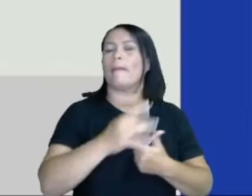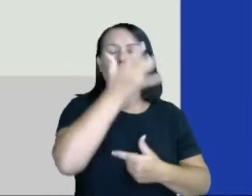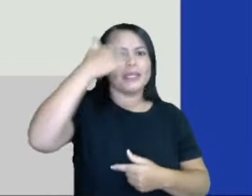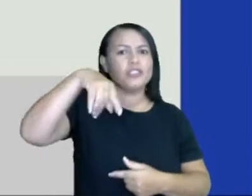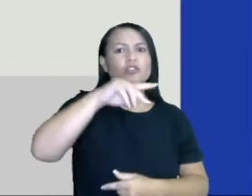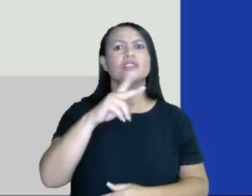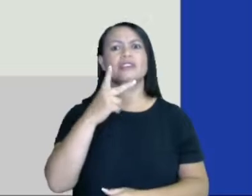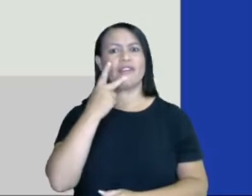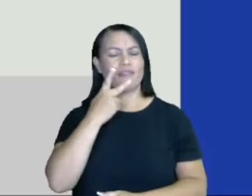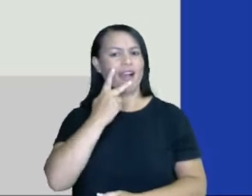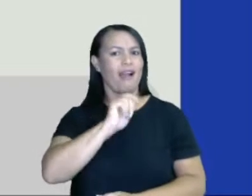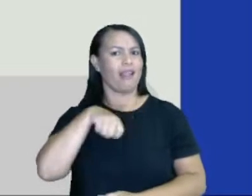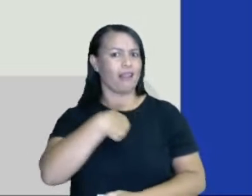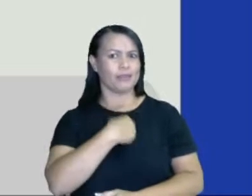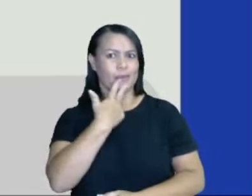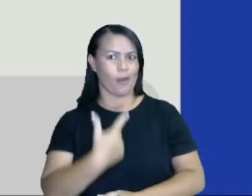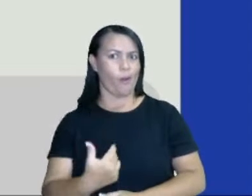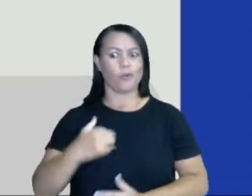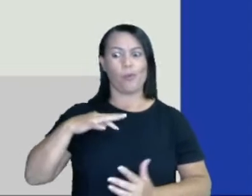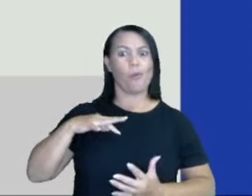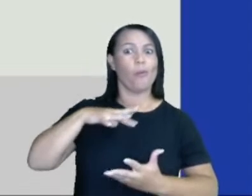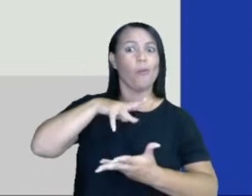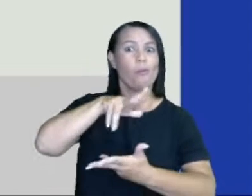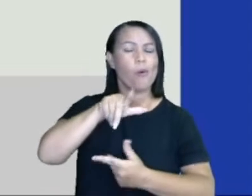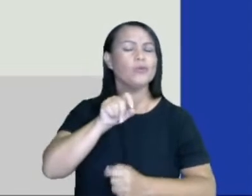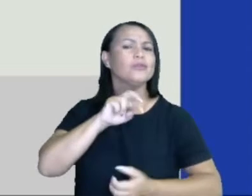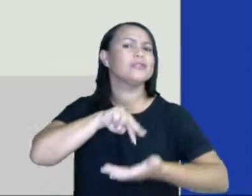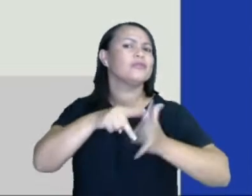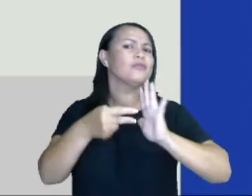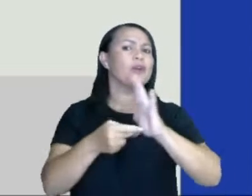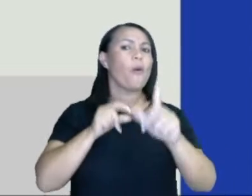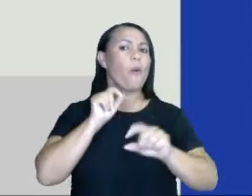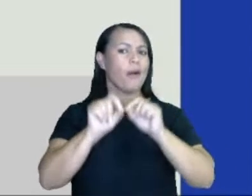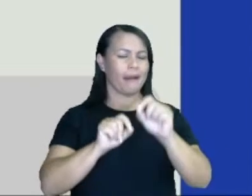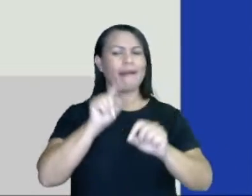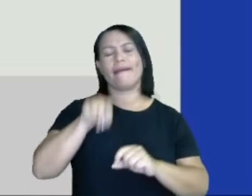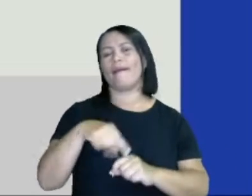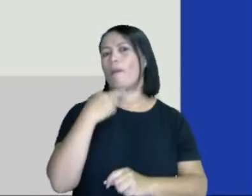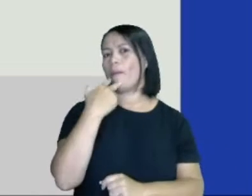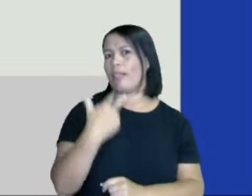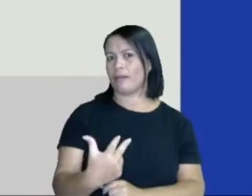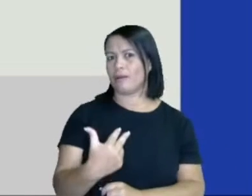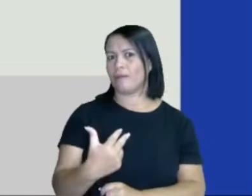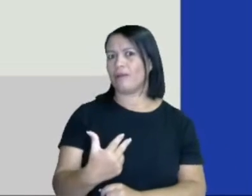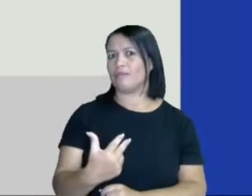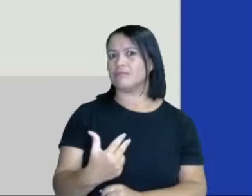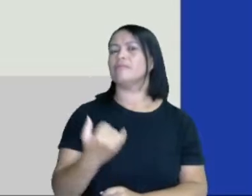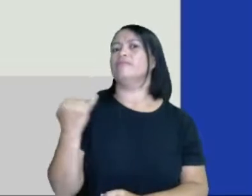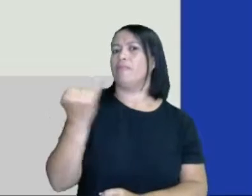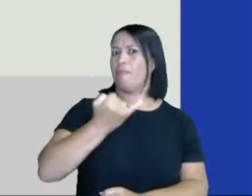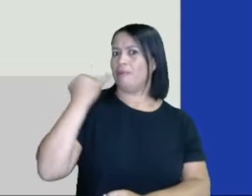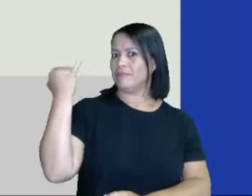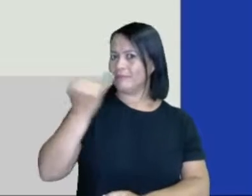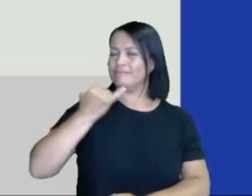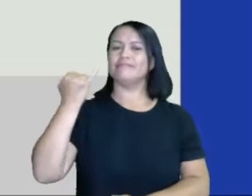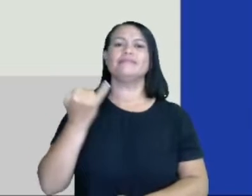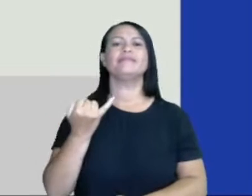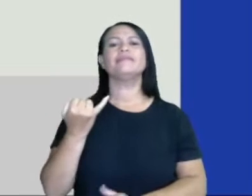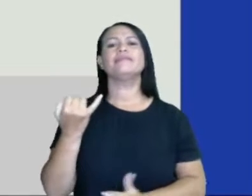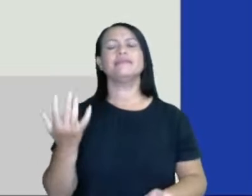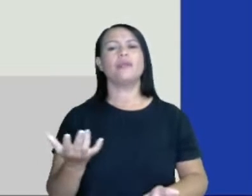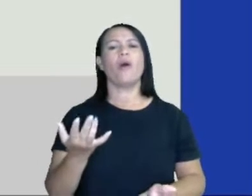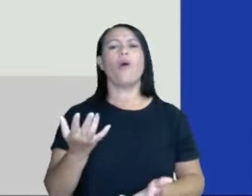línguas mais faladas no mundo. Isso significa que ele é uma língua muito importante.